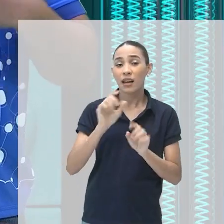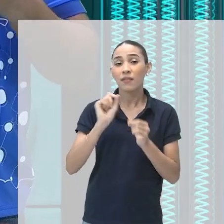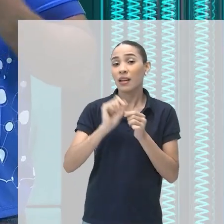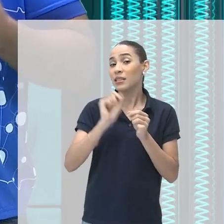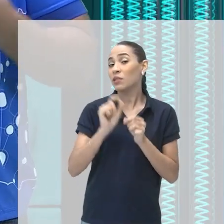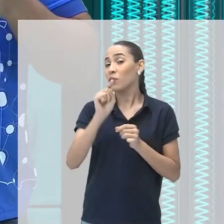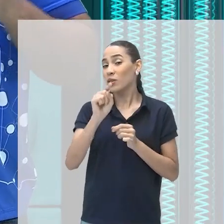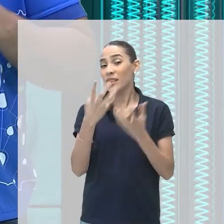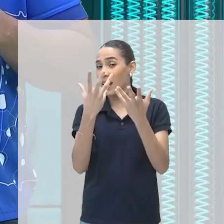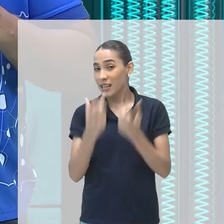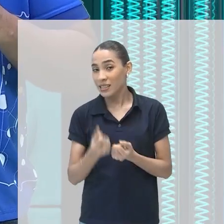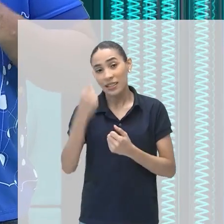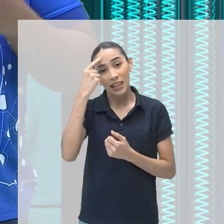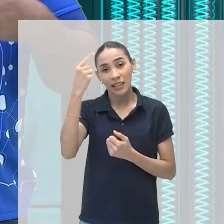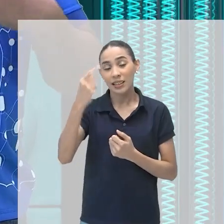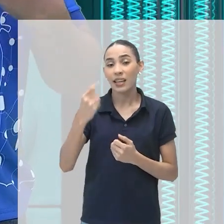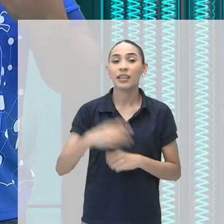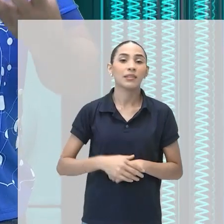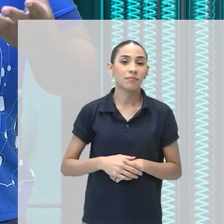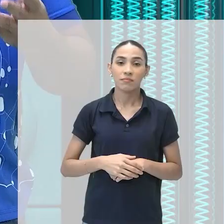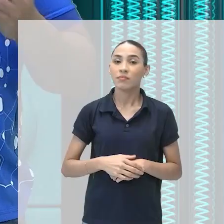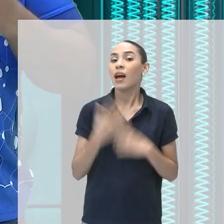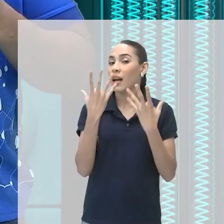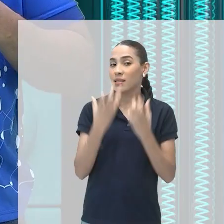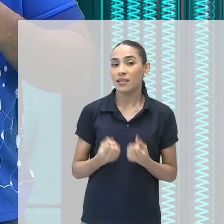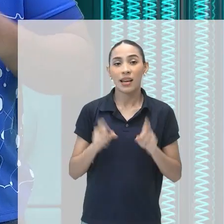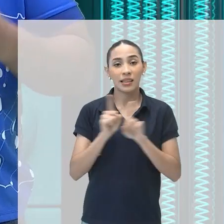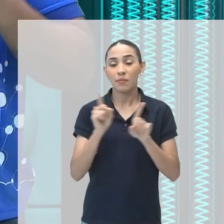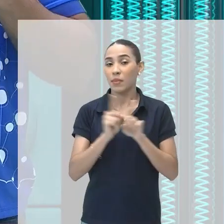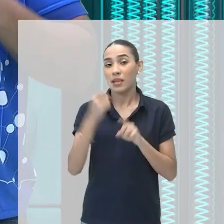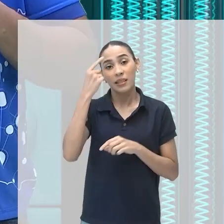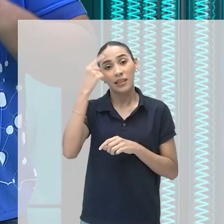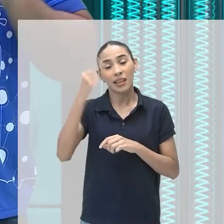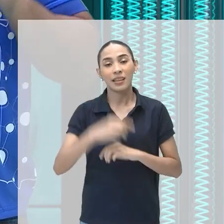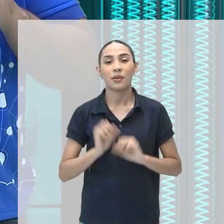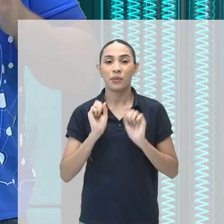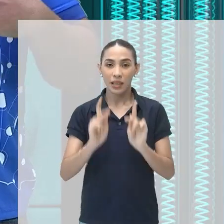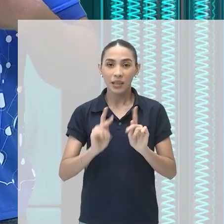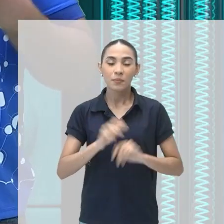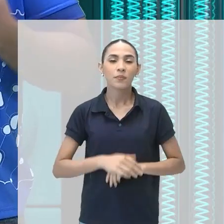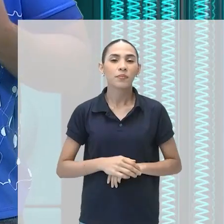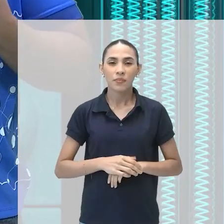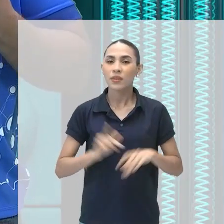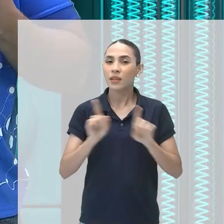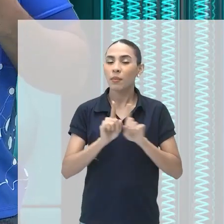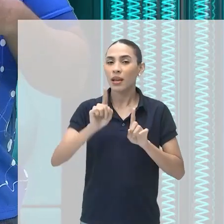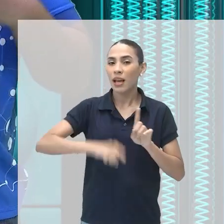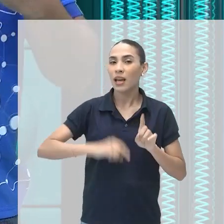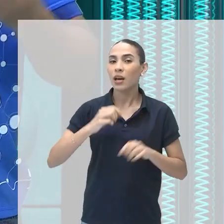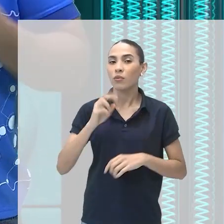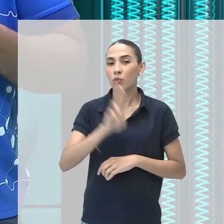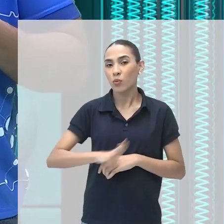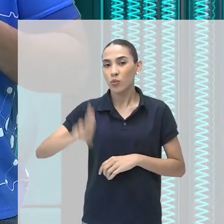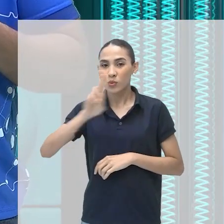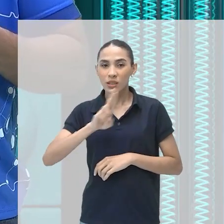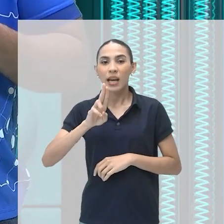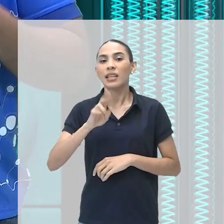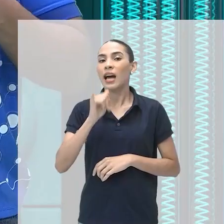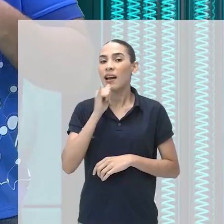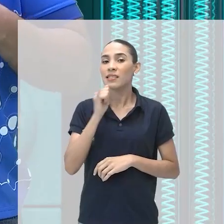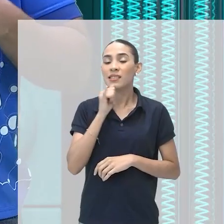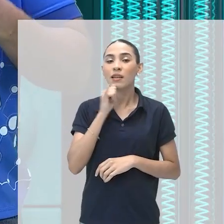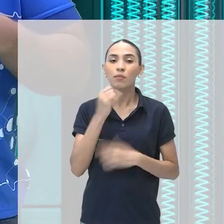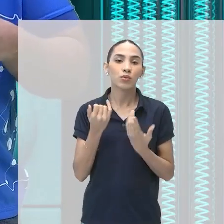você aderir a uma ideia, aceitar determinada ideia, ok? E ela é muito utilizada por veículos